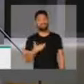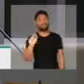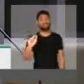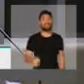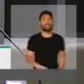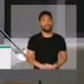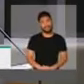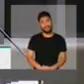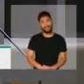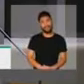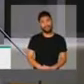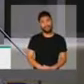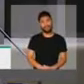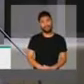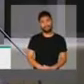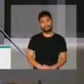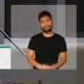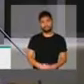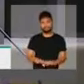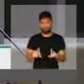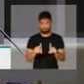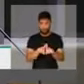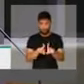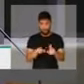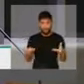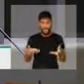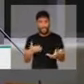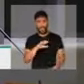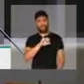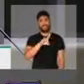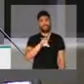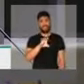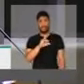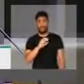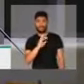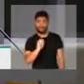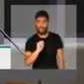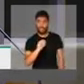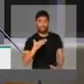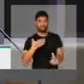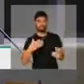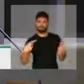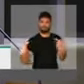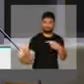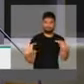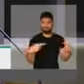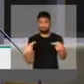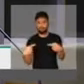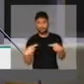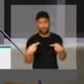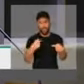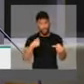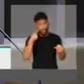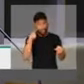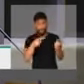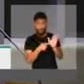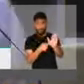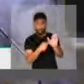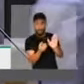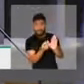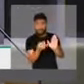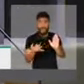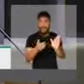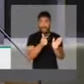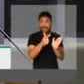e na linha do embate ideológico o ministro eu tenho aqui várias matérias onde